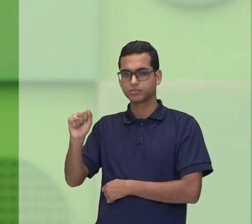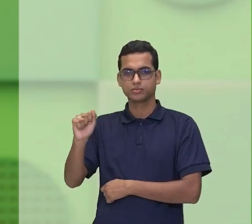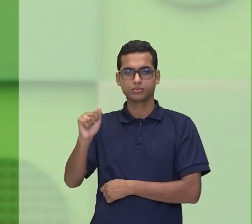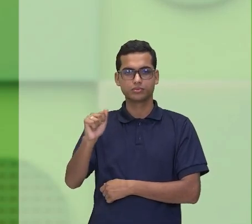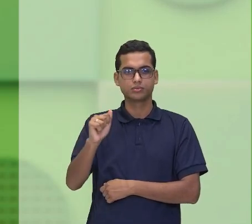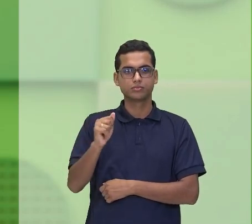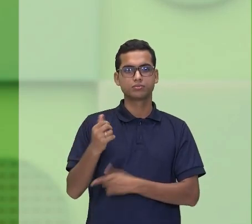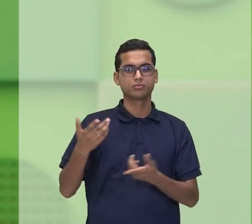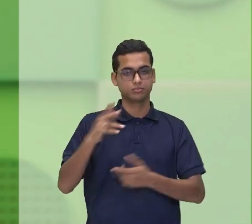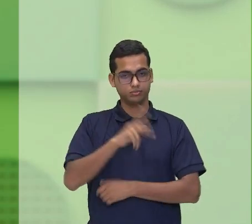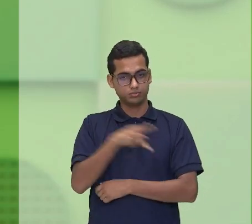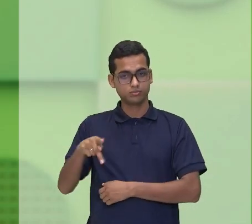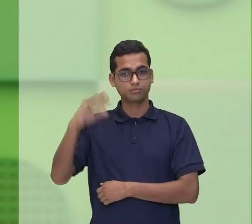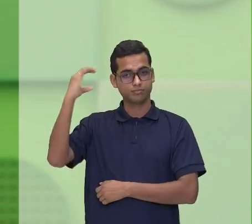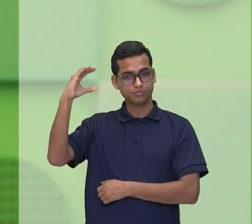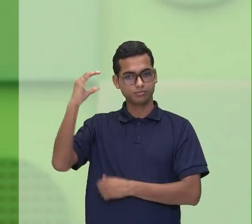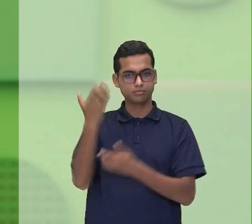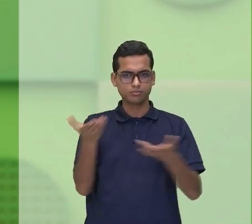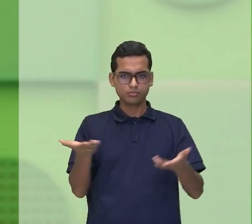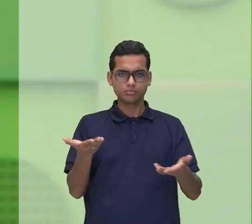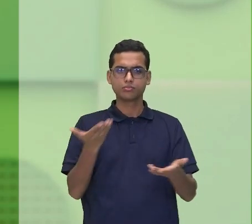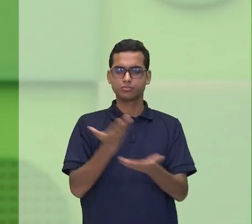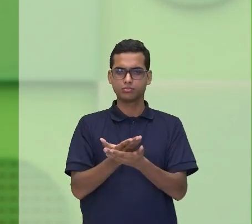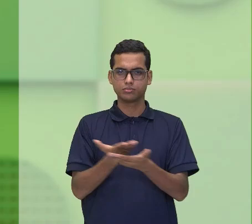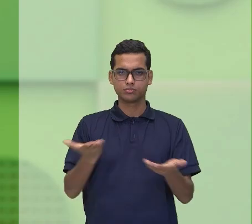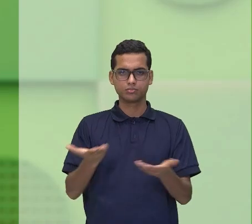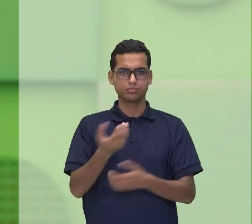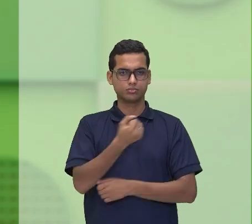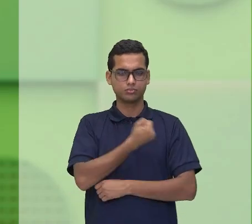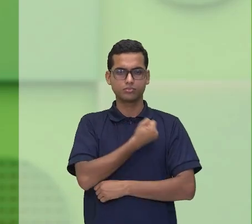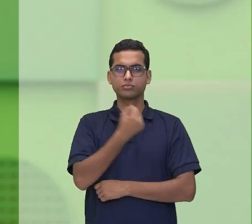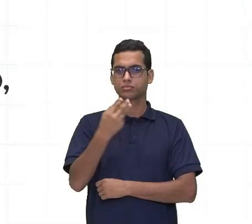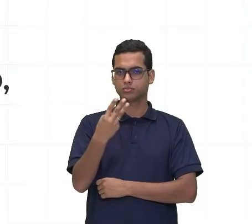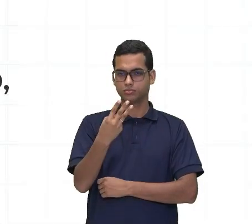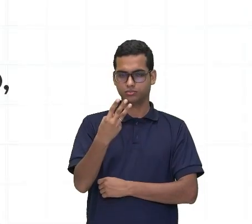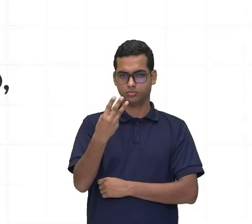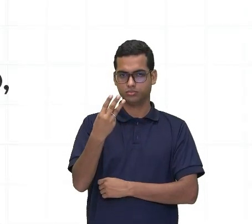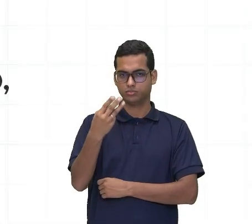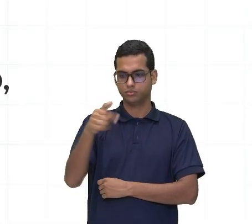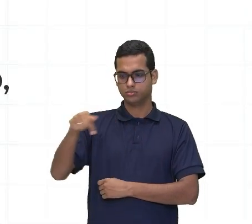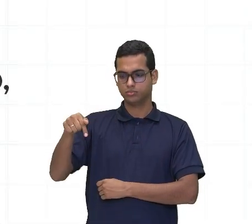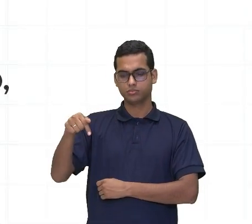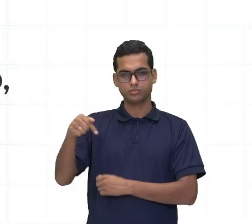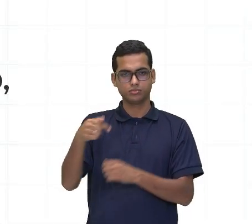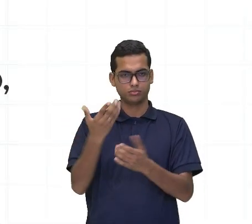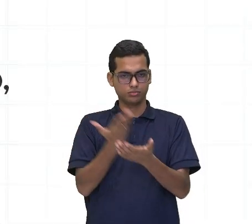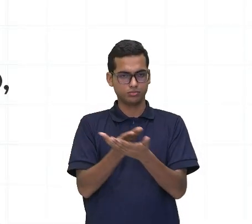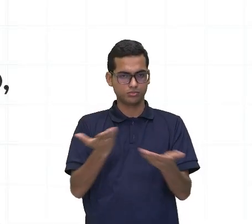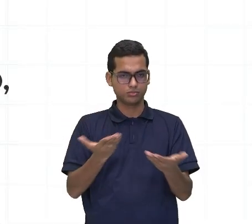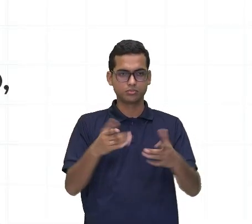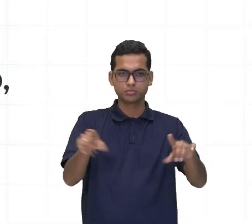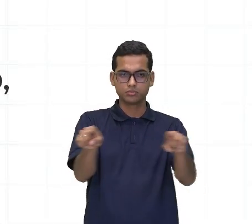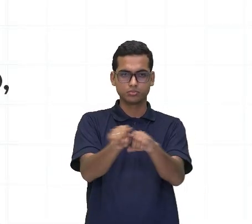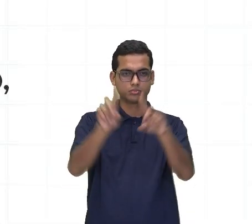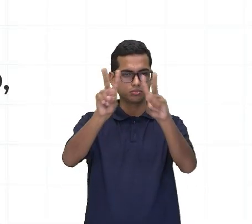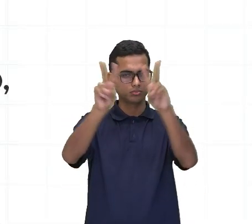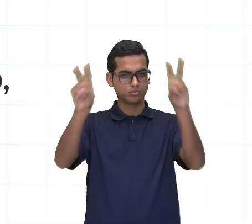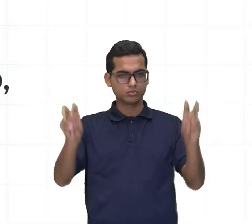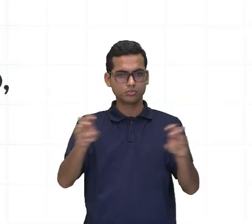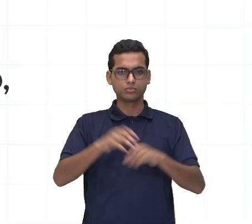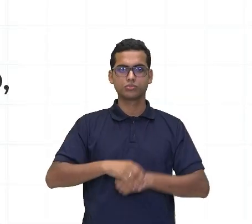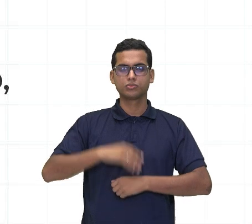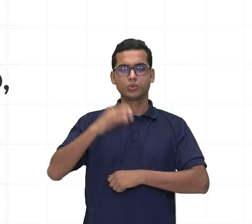ciências, e vamos para a nossa aula de número 37, com objeto de conhecimento, formas